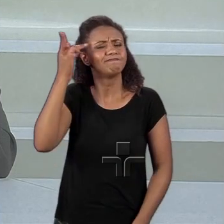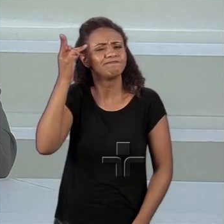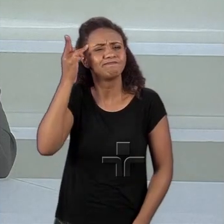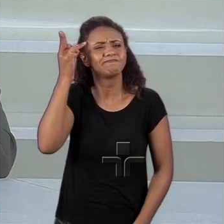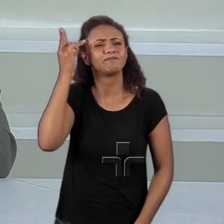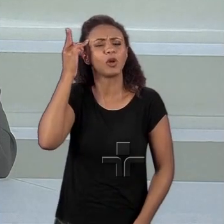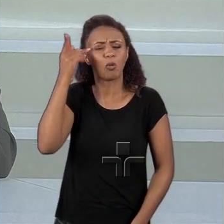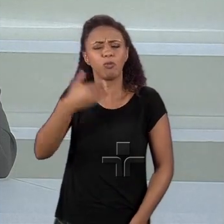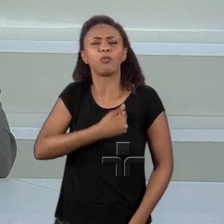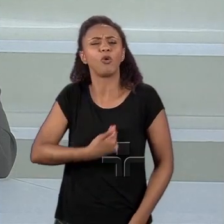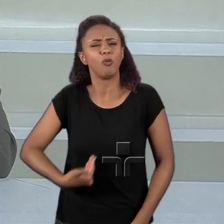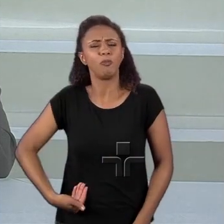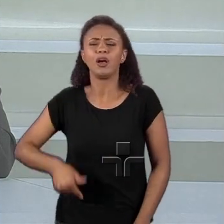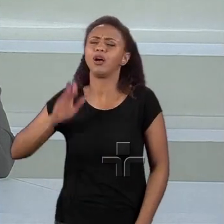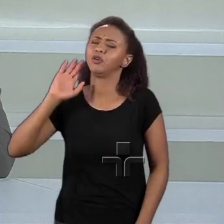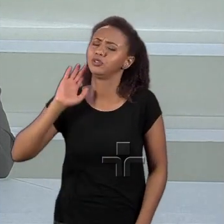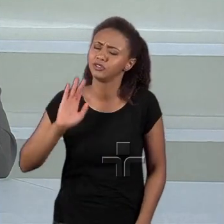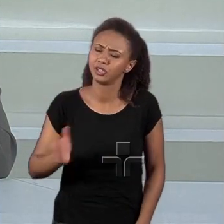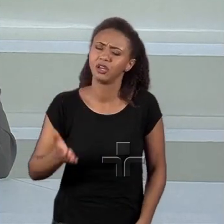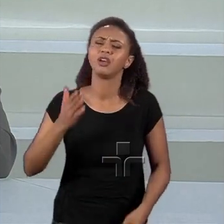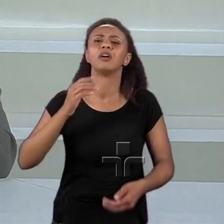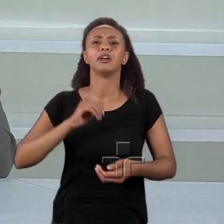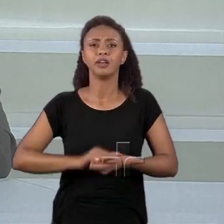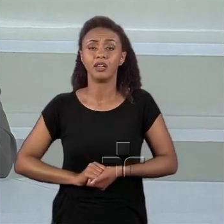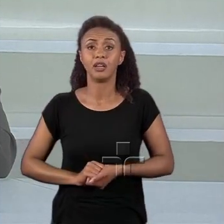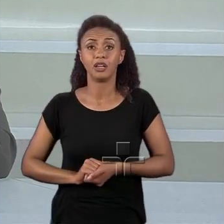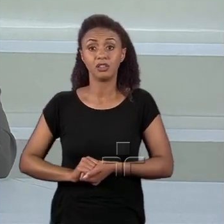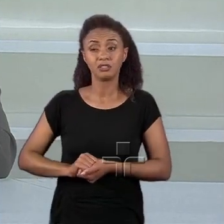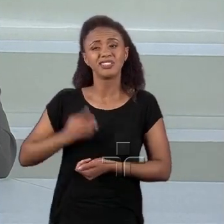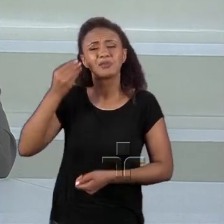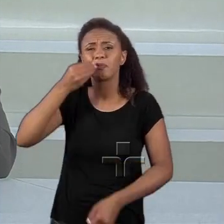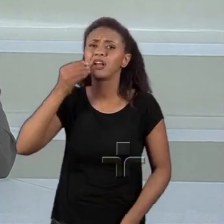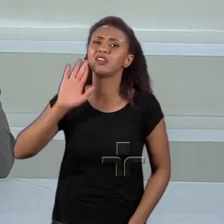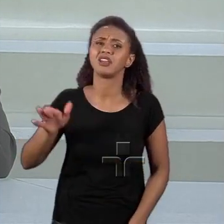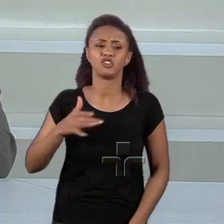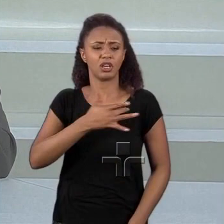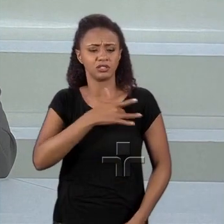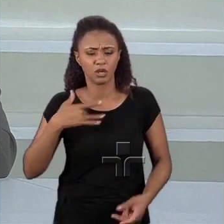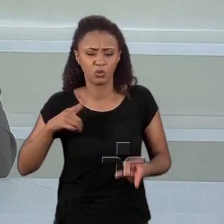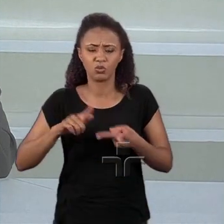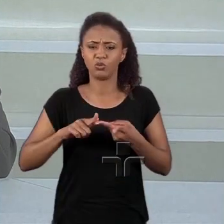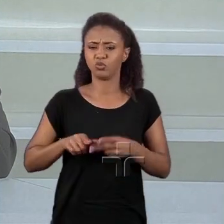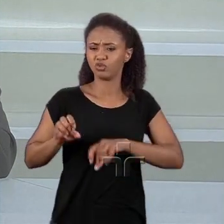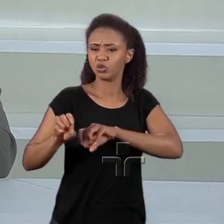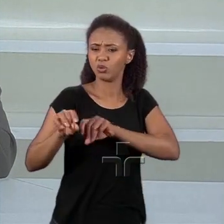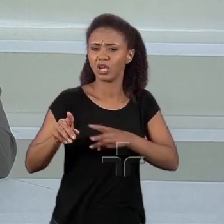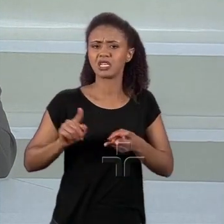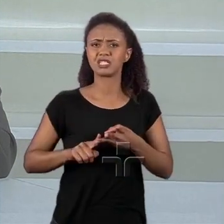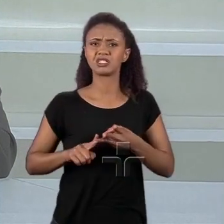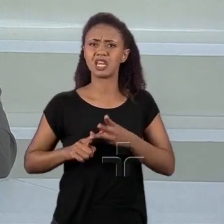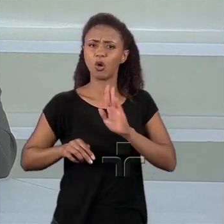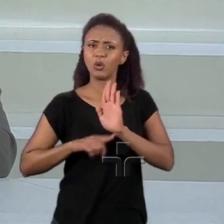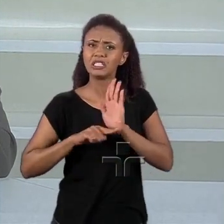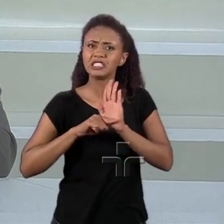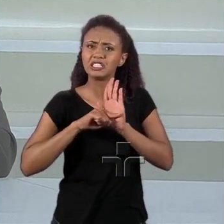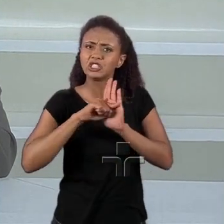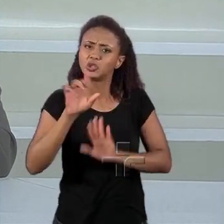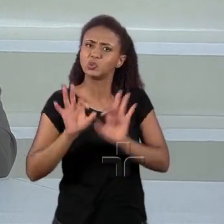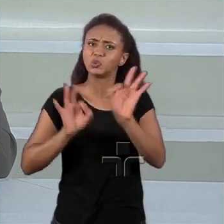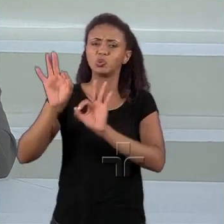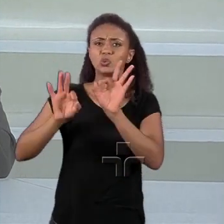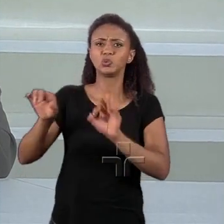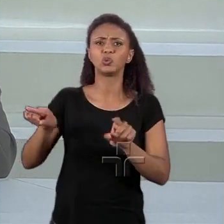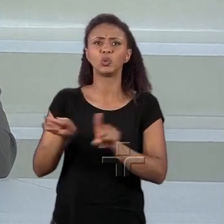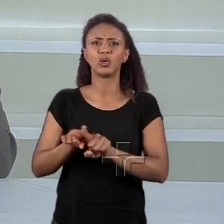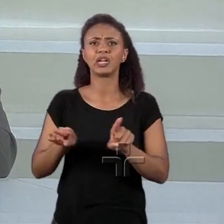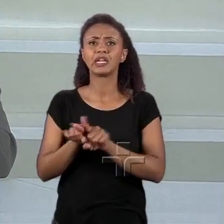a relevância da sua economia. O que fez em saúde, em educação, em infraestrutura, em segurança pública, com a